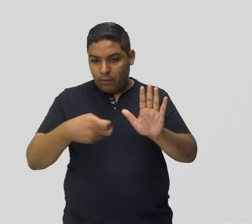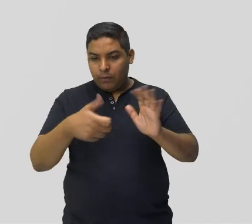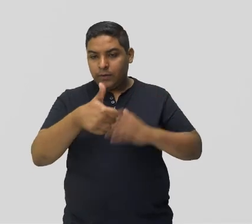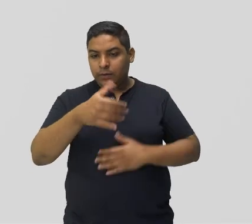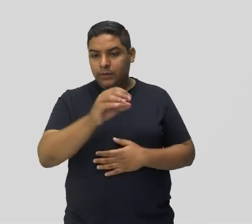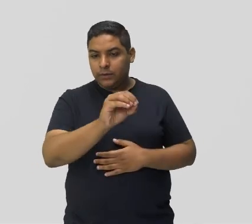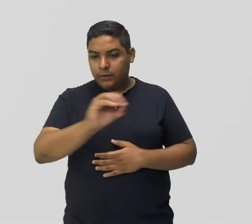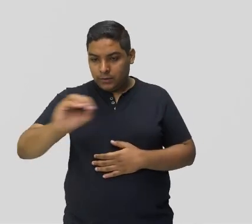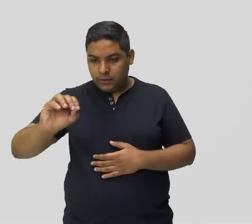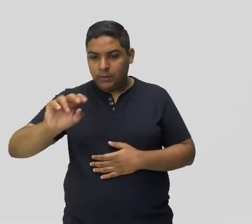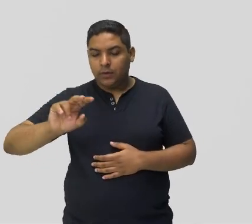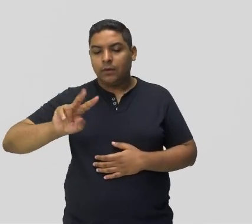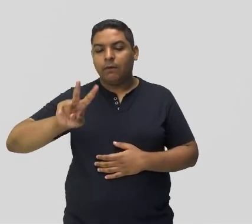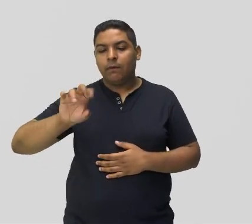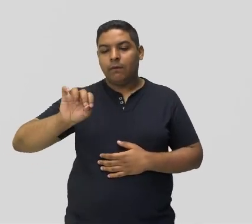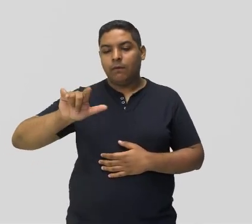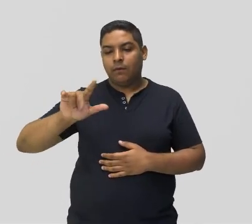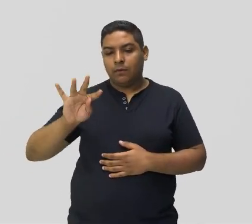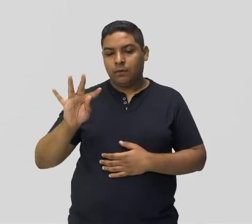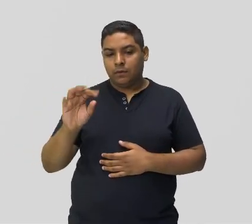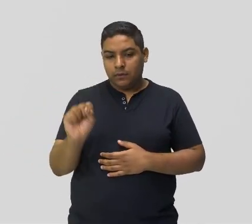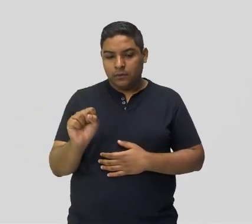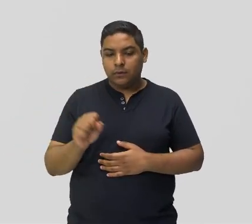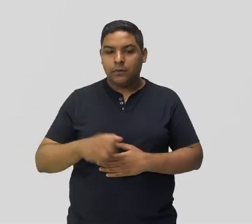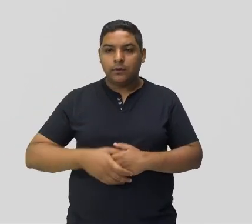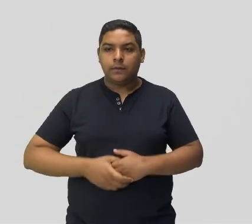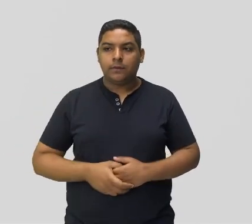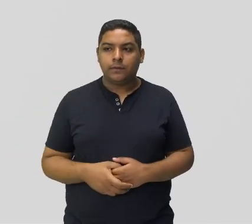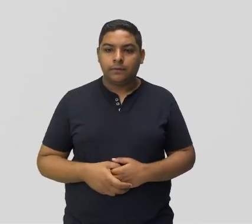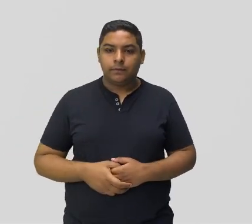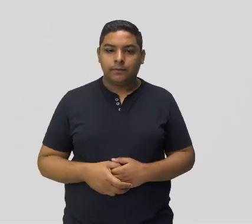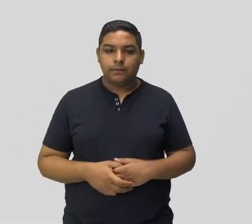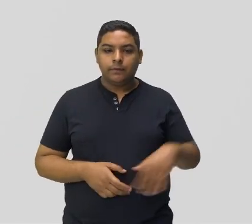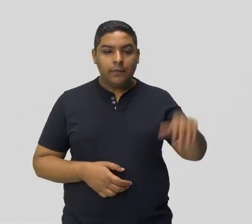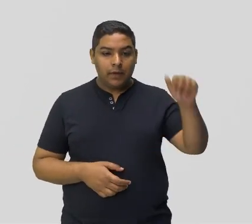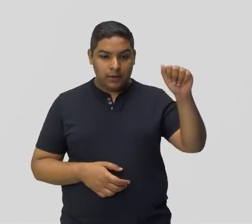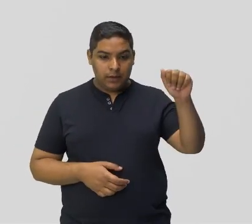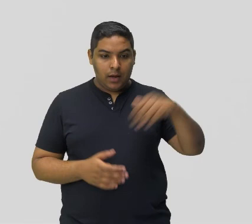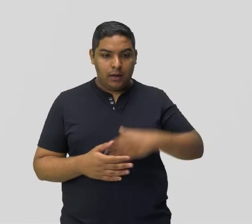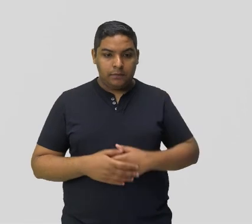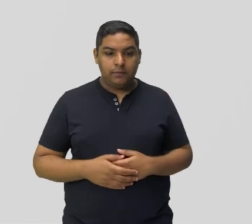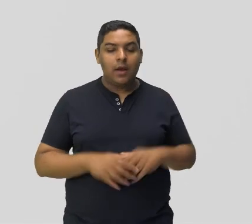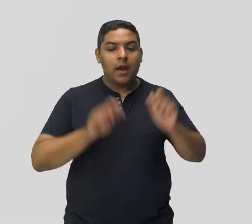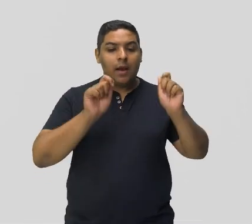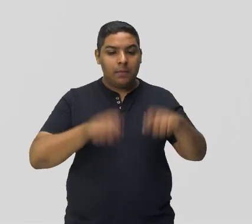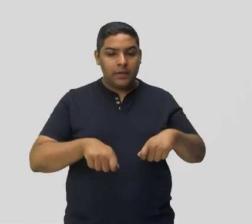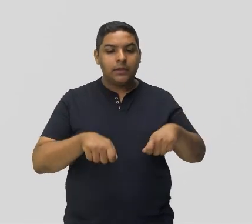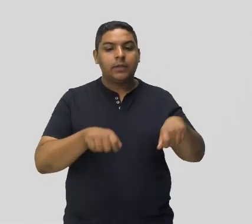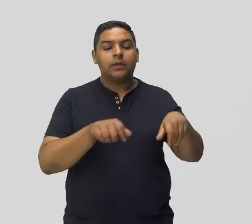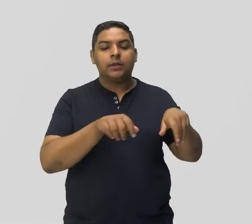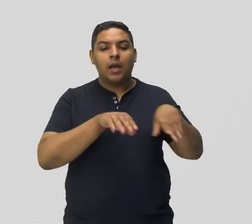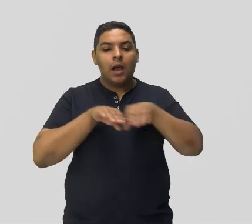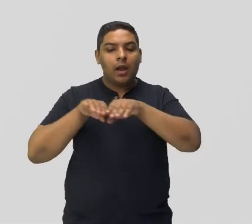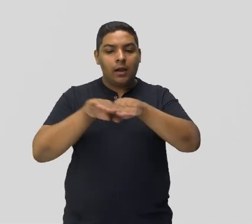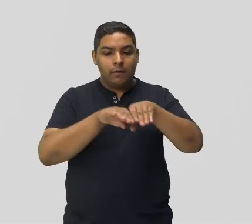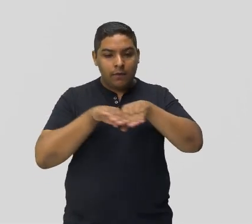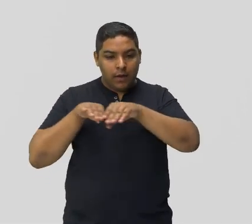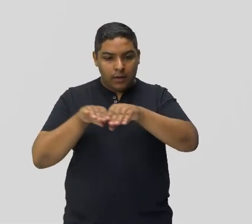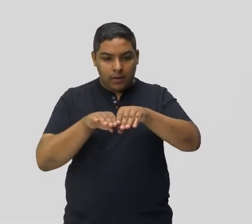beleza? Vamos lá. Ele quer na letra A capacitância equivalente da associação e na letra